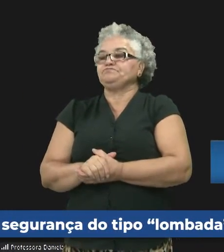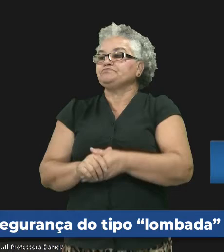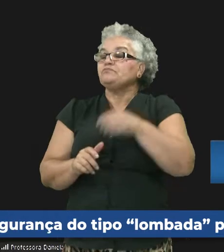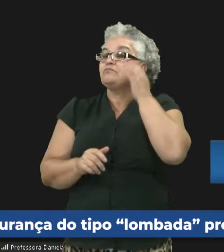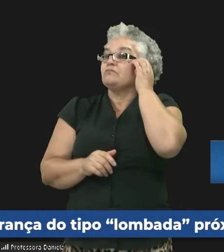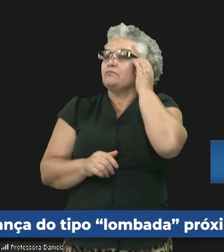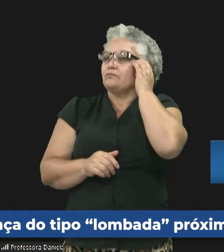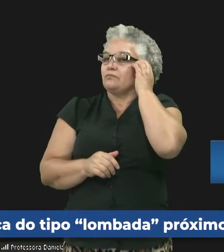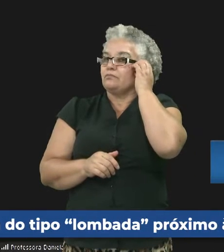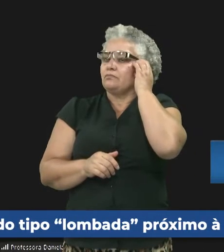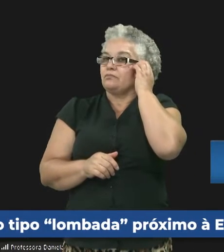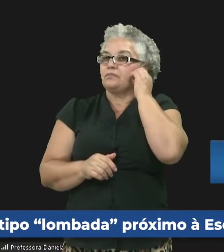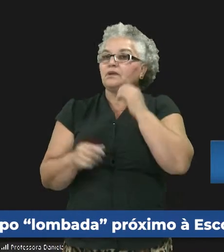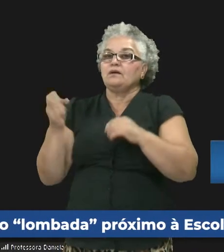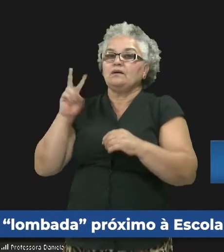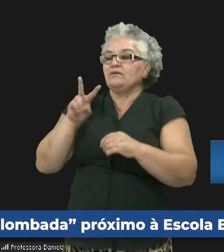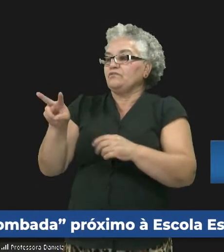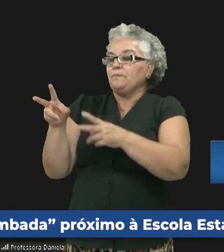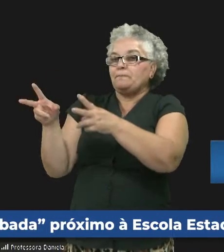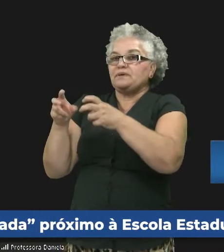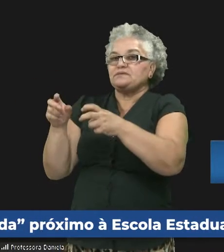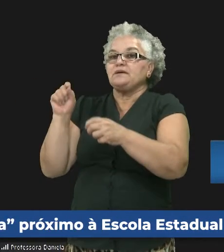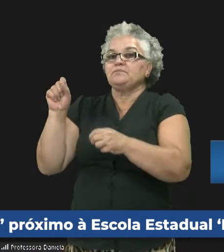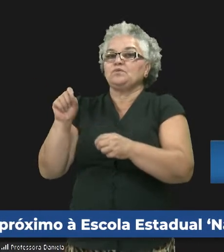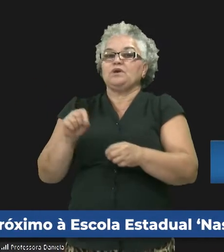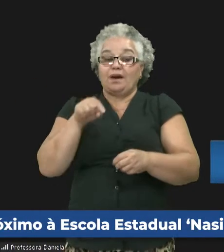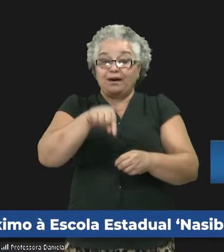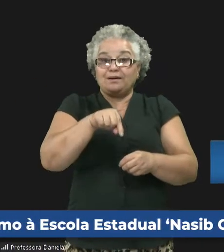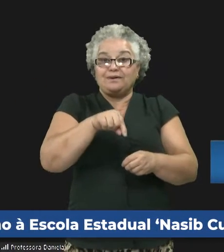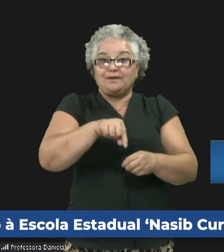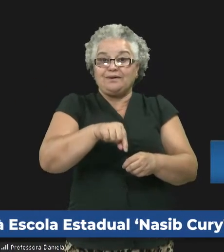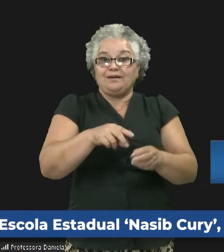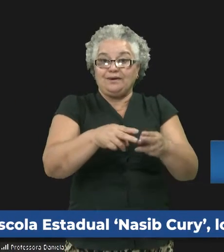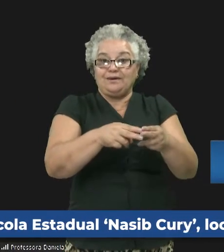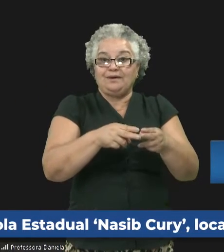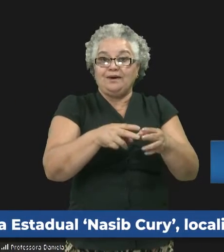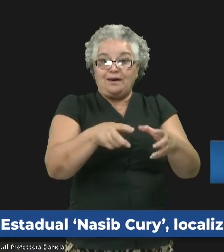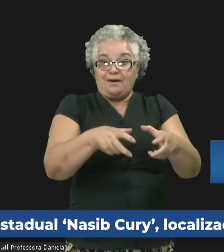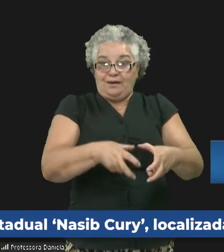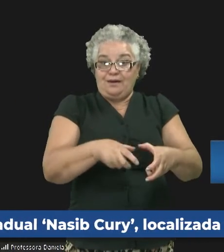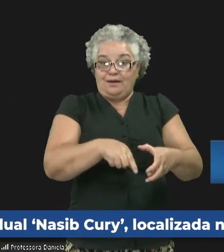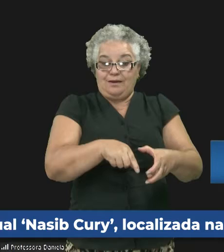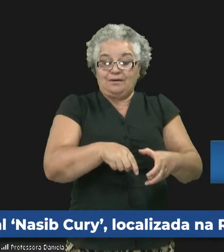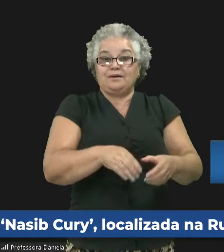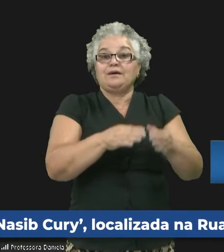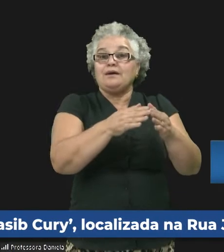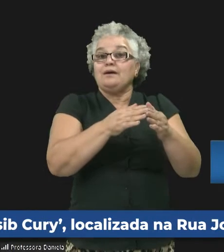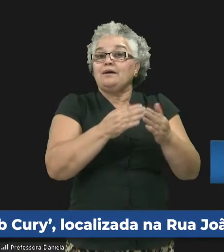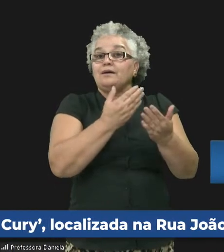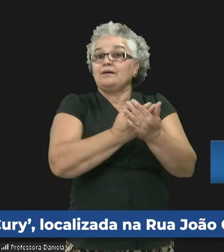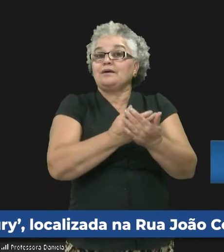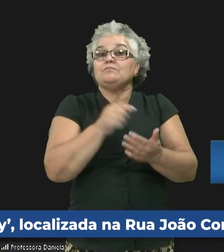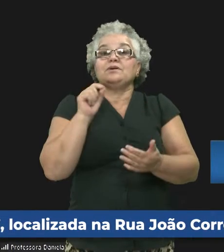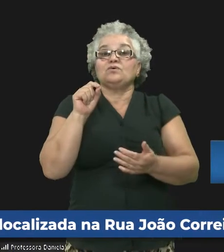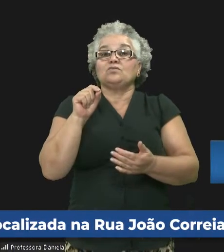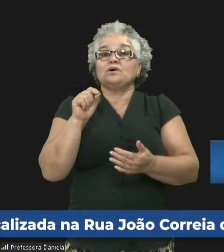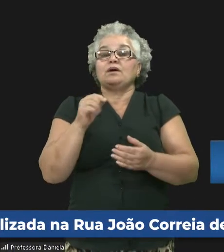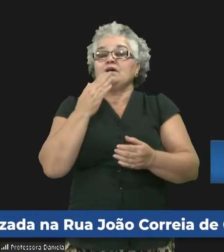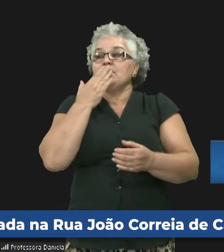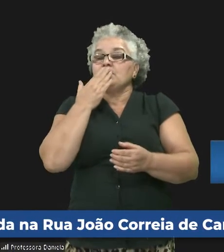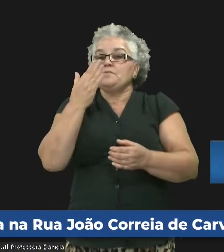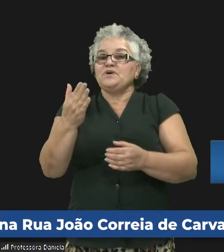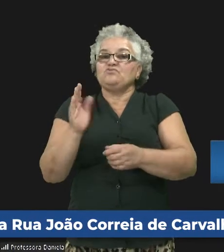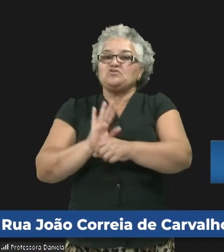sessões, a gente vê muitos requerimentos, né, dessa natureza, solicitando lombadas, redutores